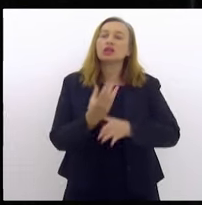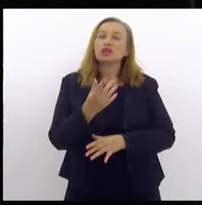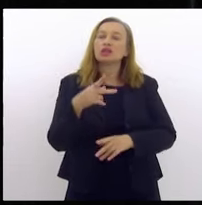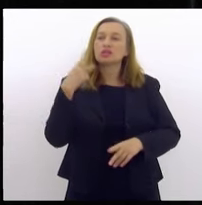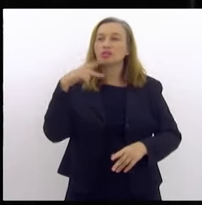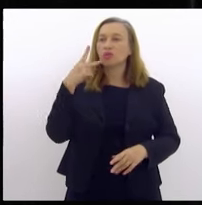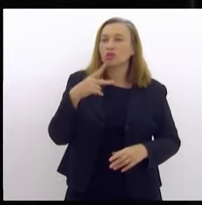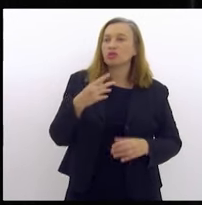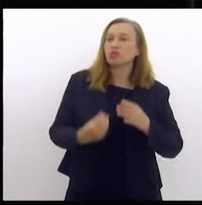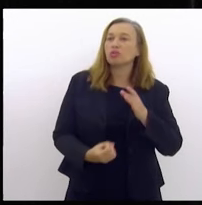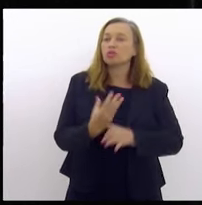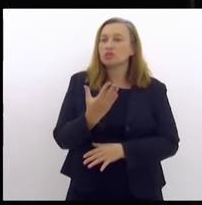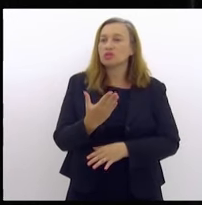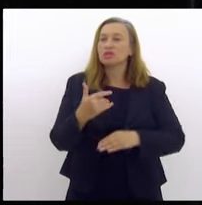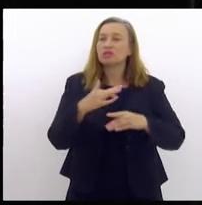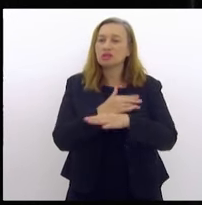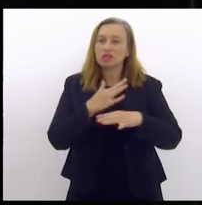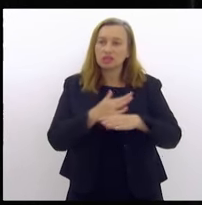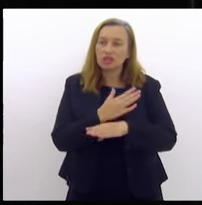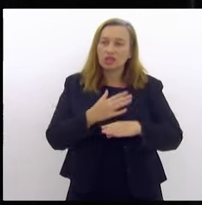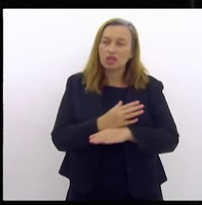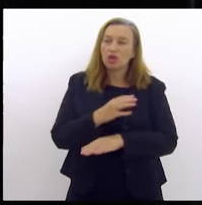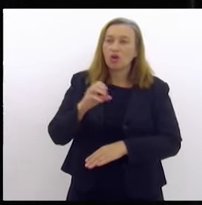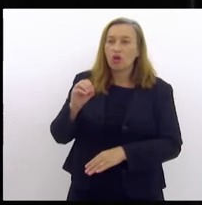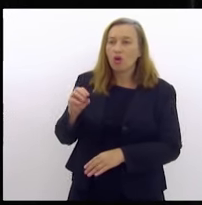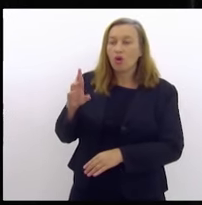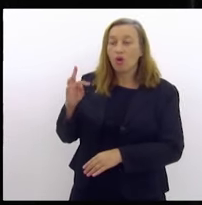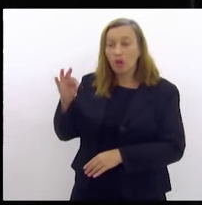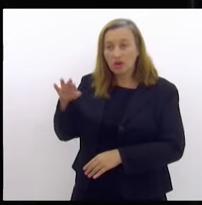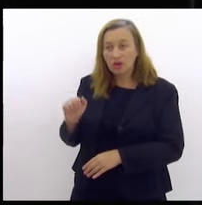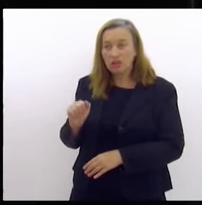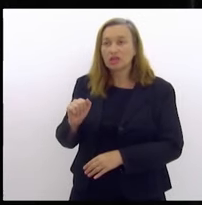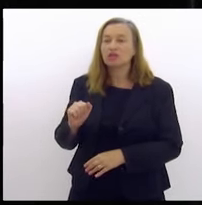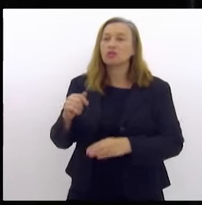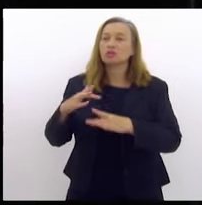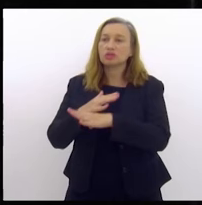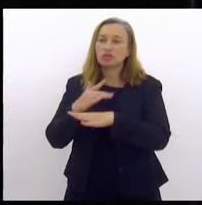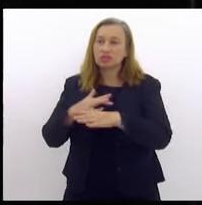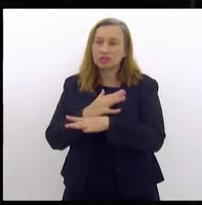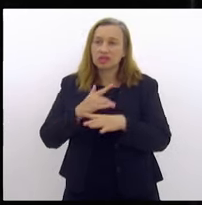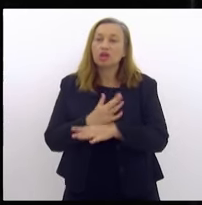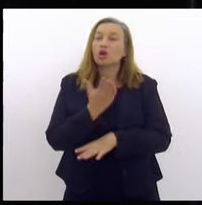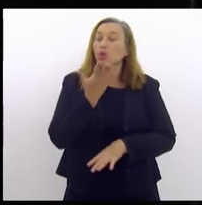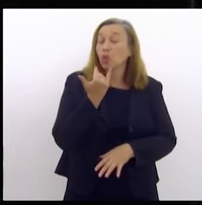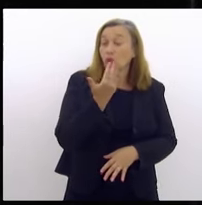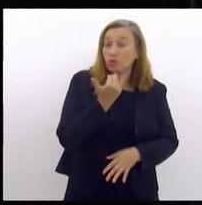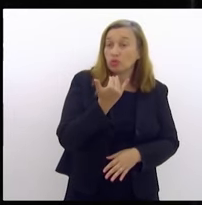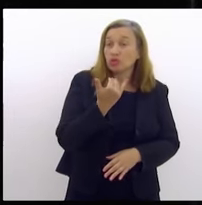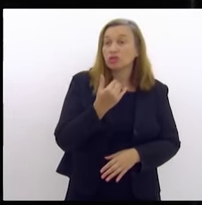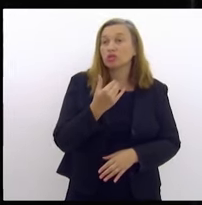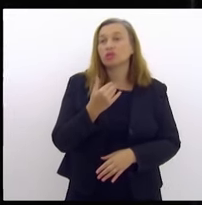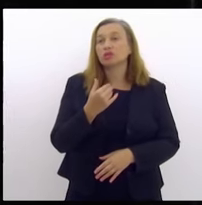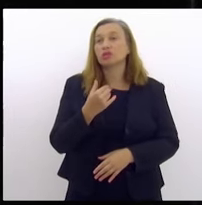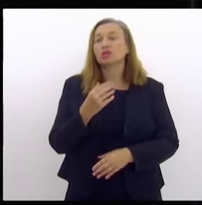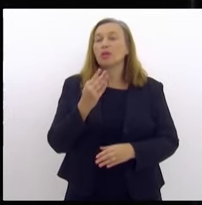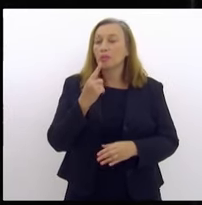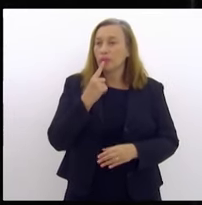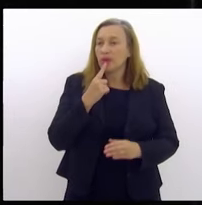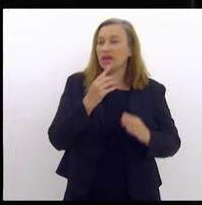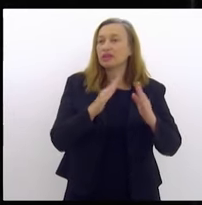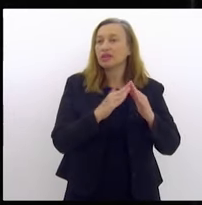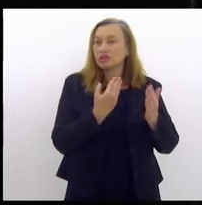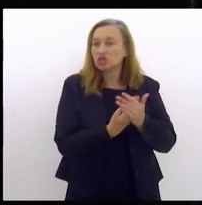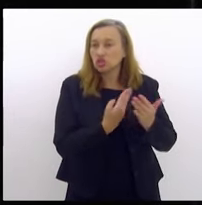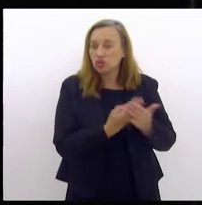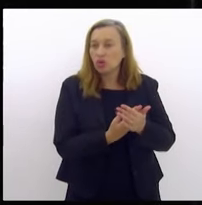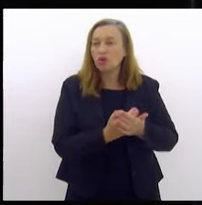de produção urbana, de hortas urbanas, de produção de alimentos próximo às escolas, próximo